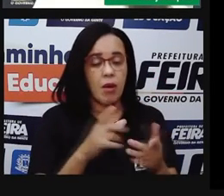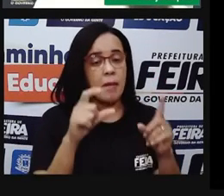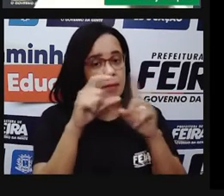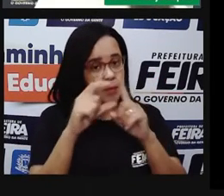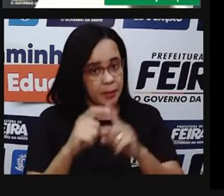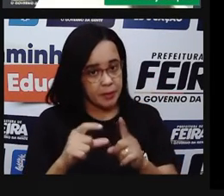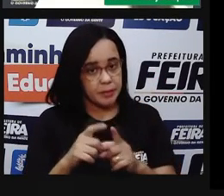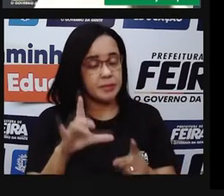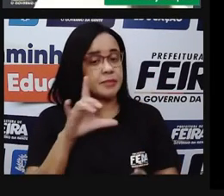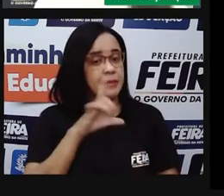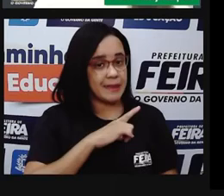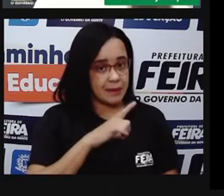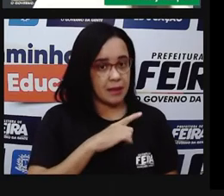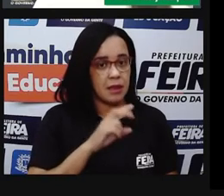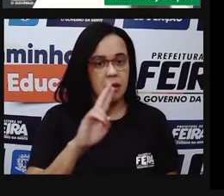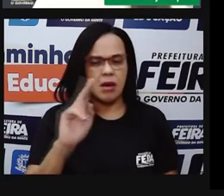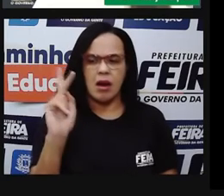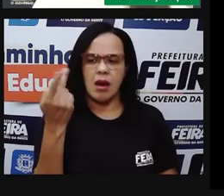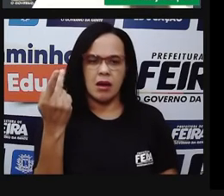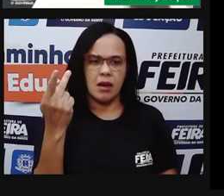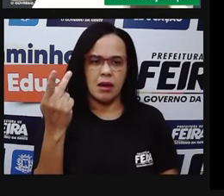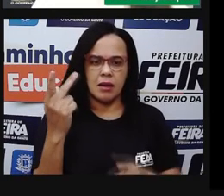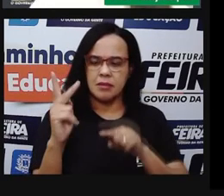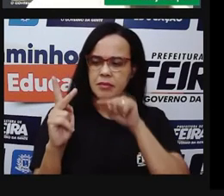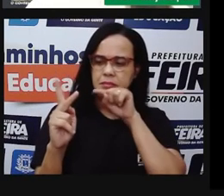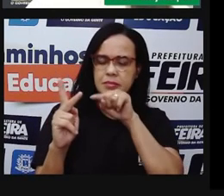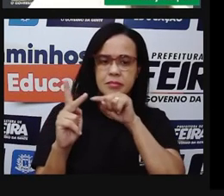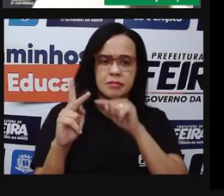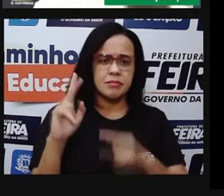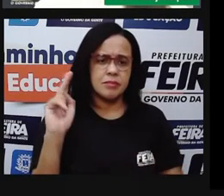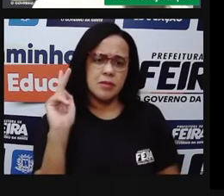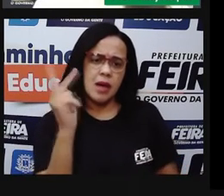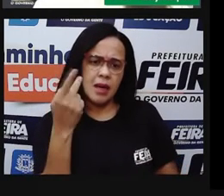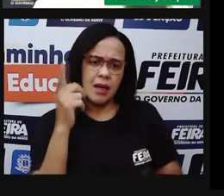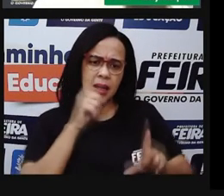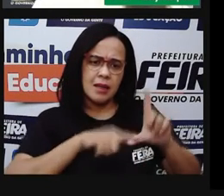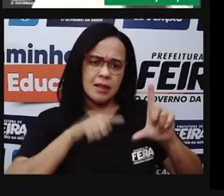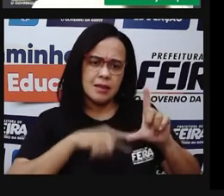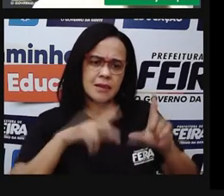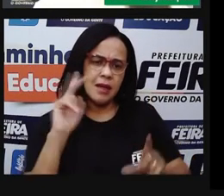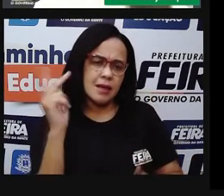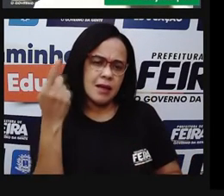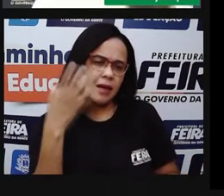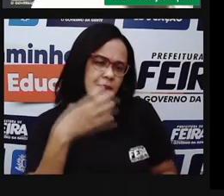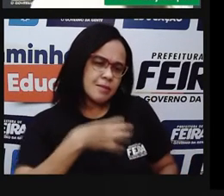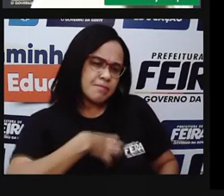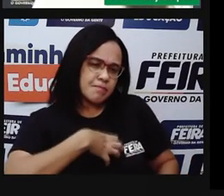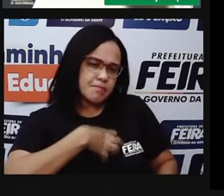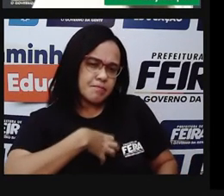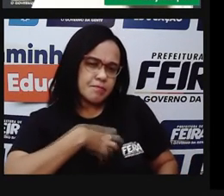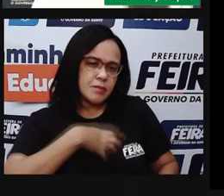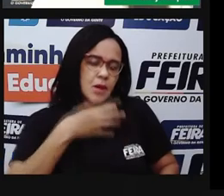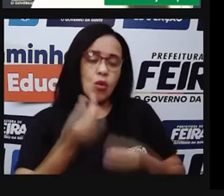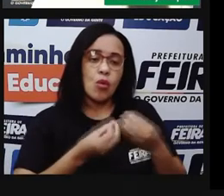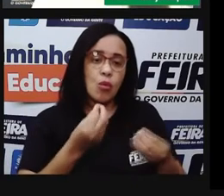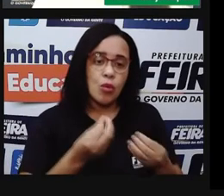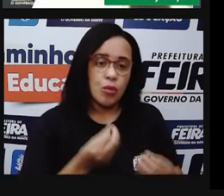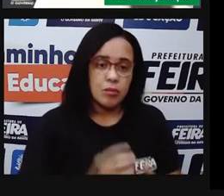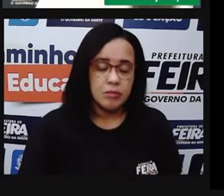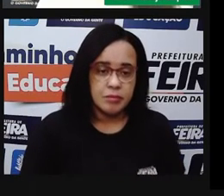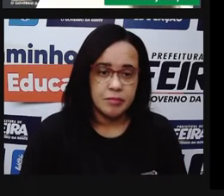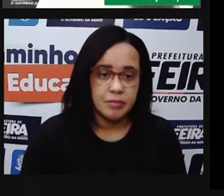a letra H, mas qual é o mesmo som da letra H? Se eu falei para vocês que o